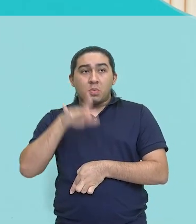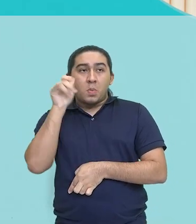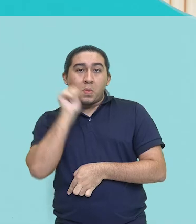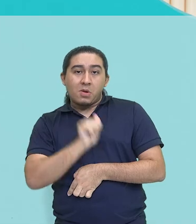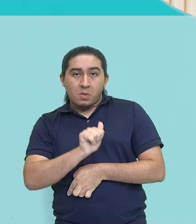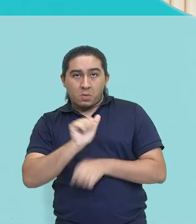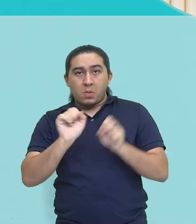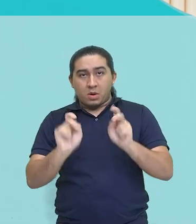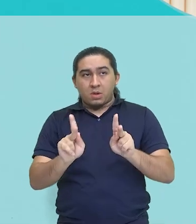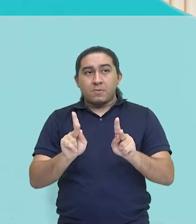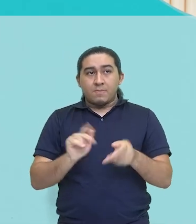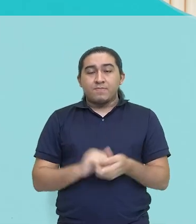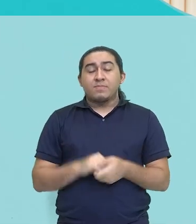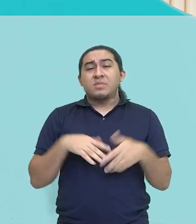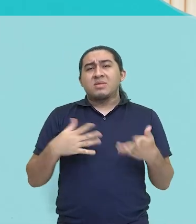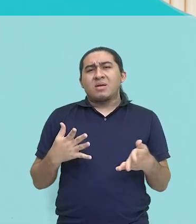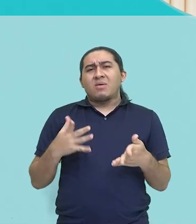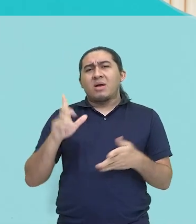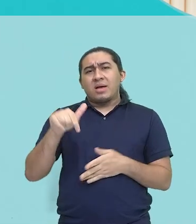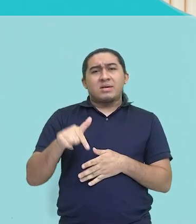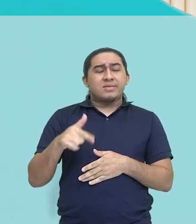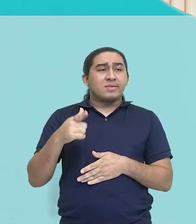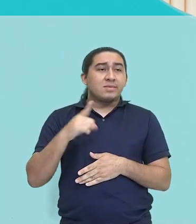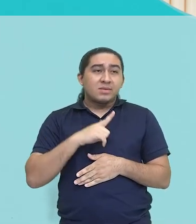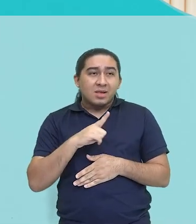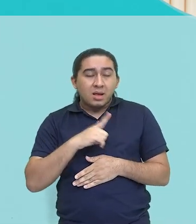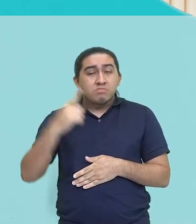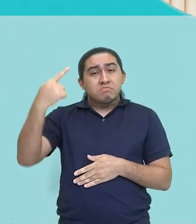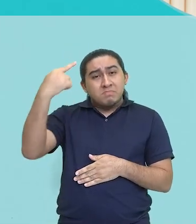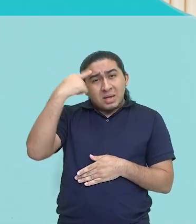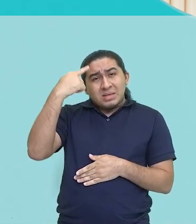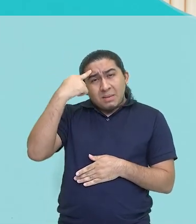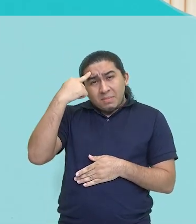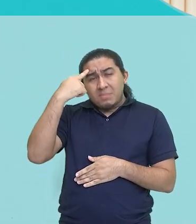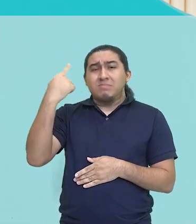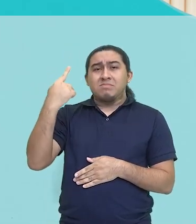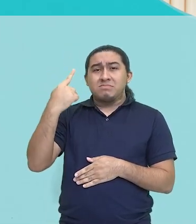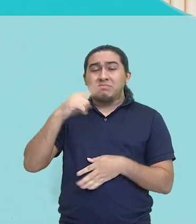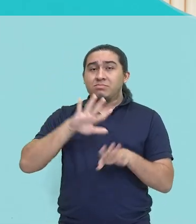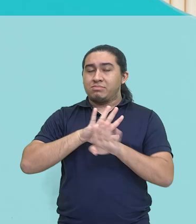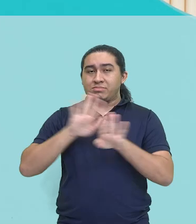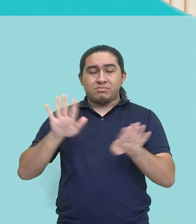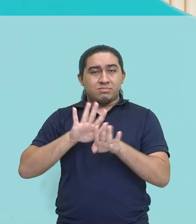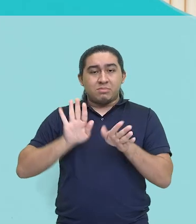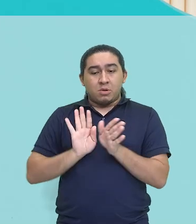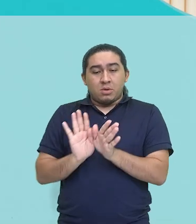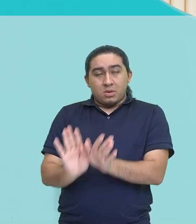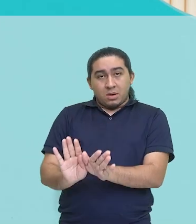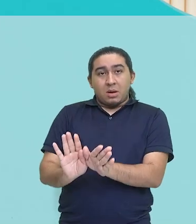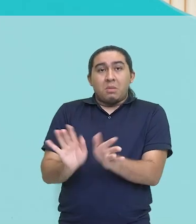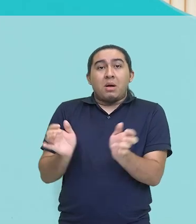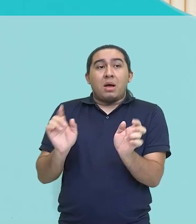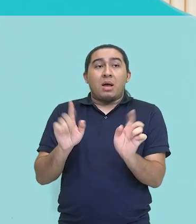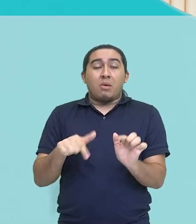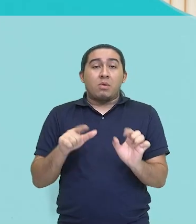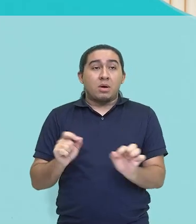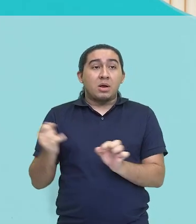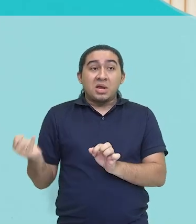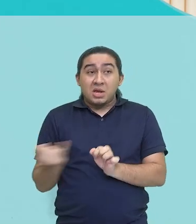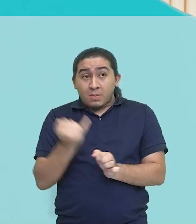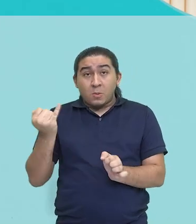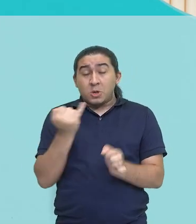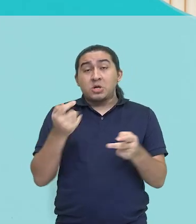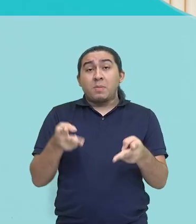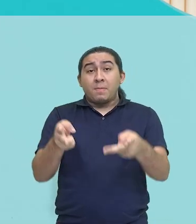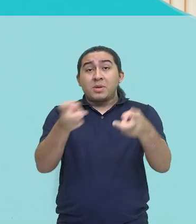bom? Vamos quebrar esse tabu aí também de machismo e vamos colocar aqui a importância,